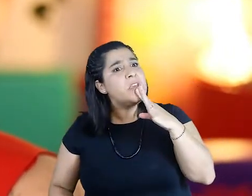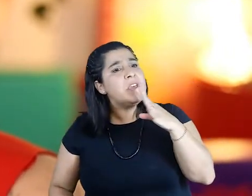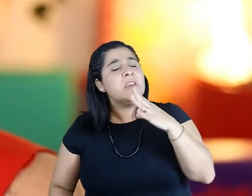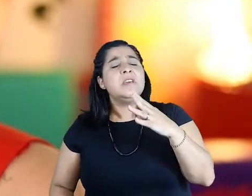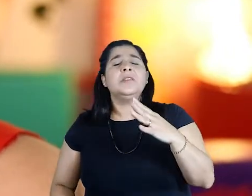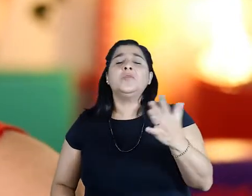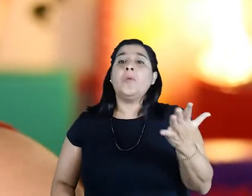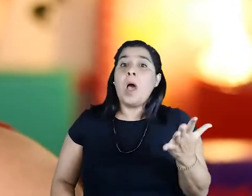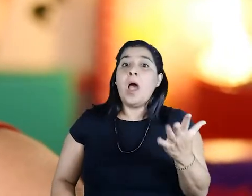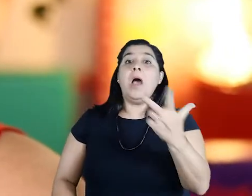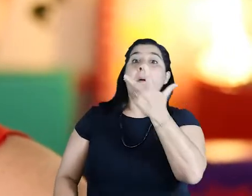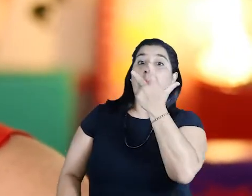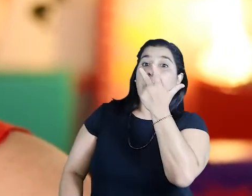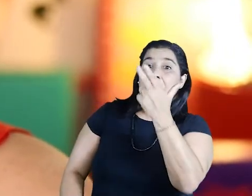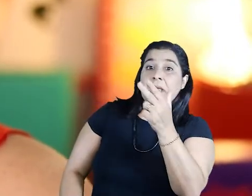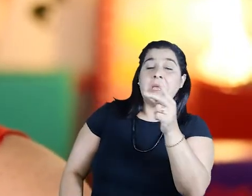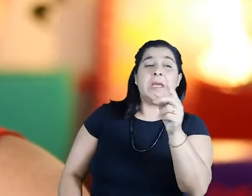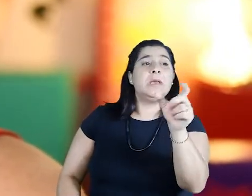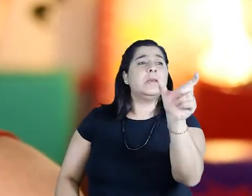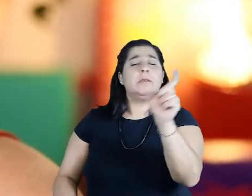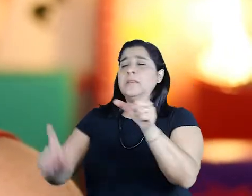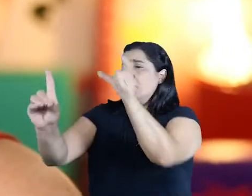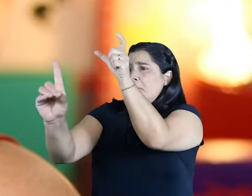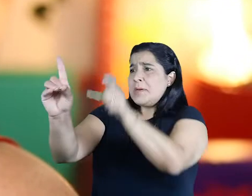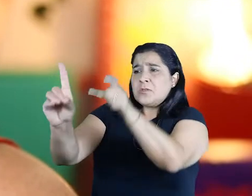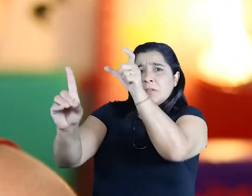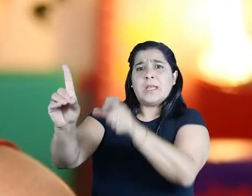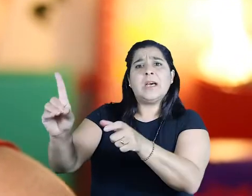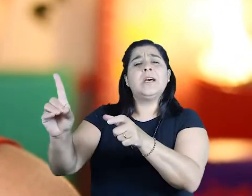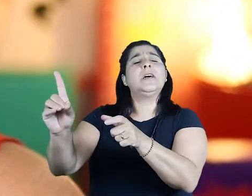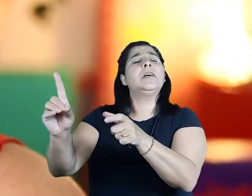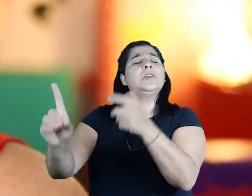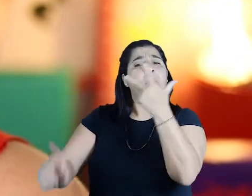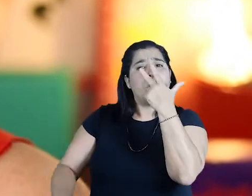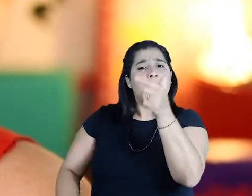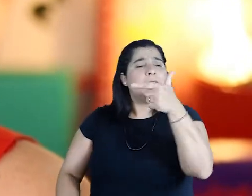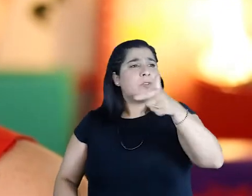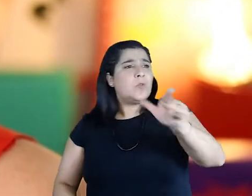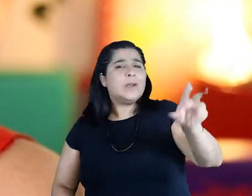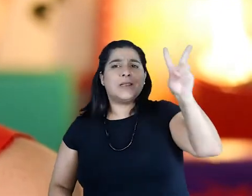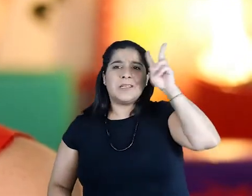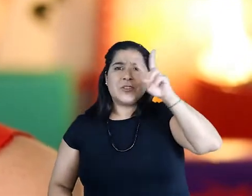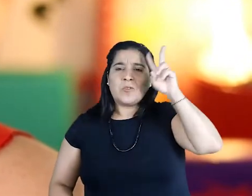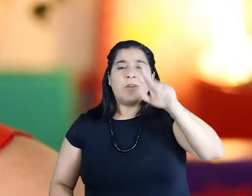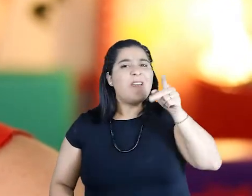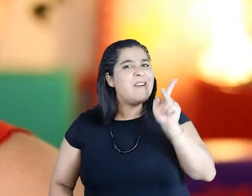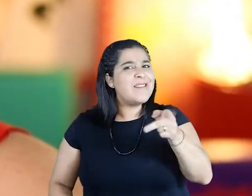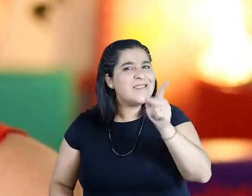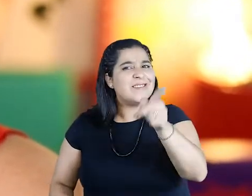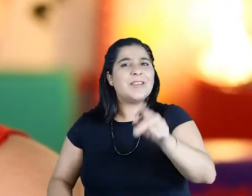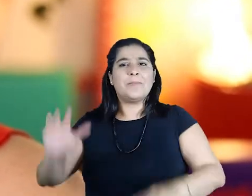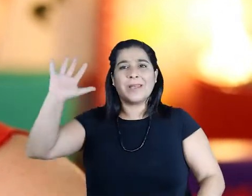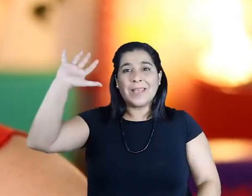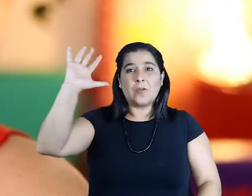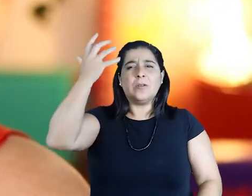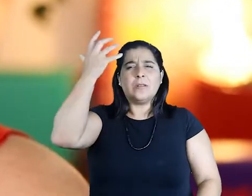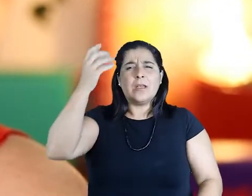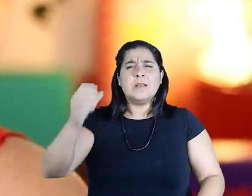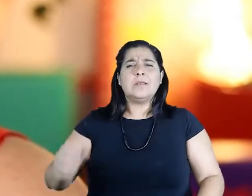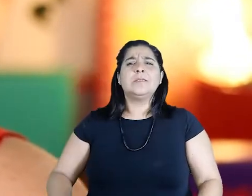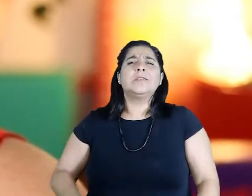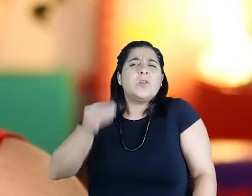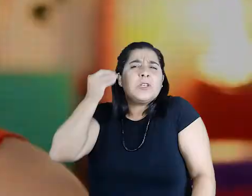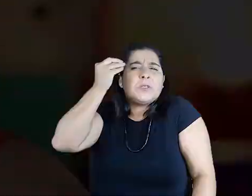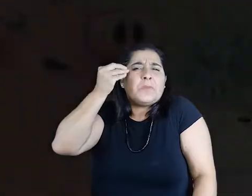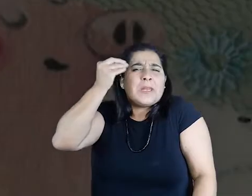aquela que eu ouvi. Ah, essa personagem parece com aquela outra história. Todas as vezes que isso acontece, a gente